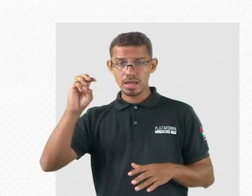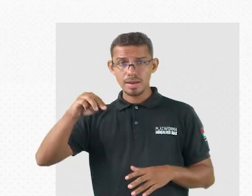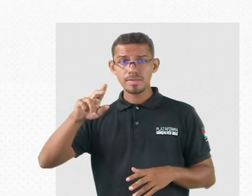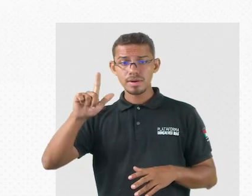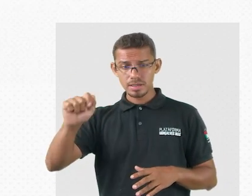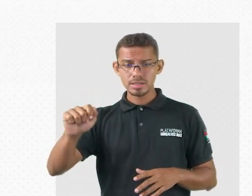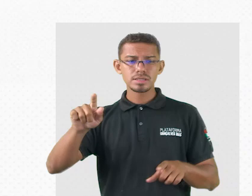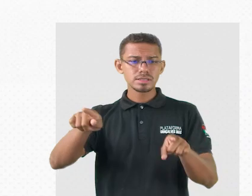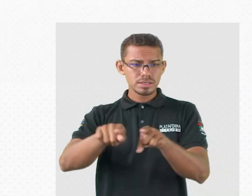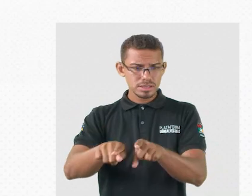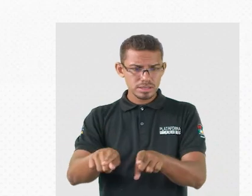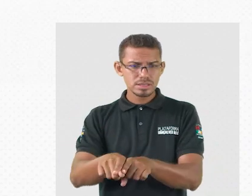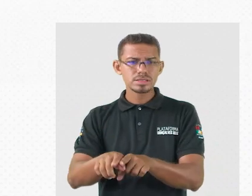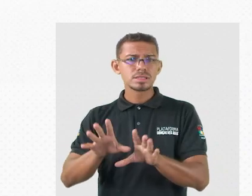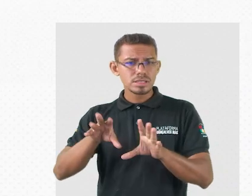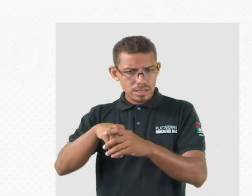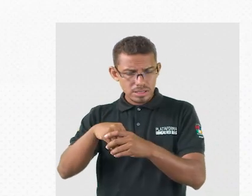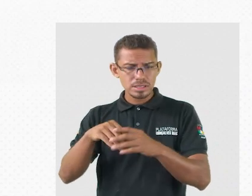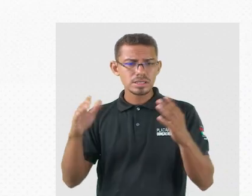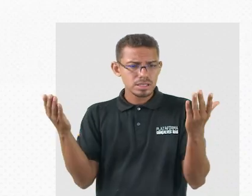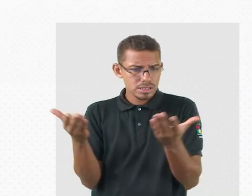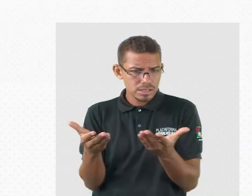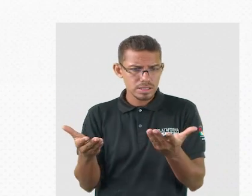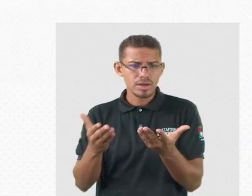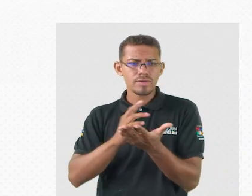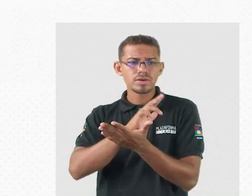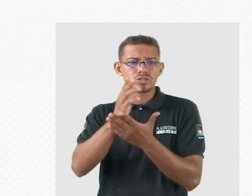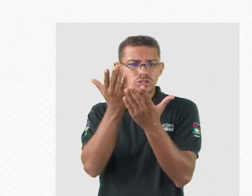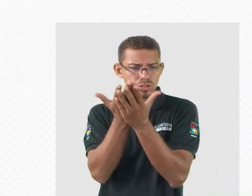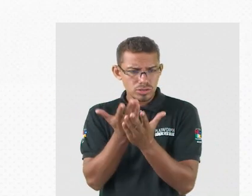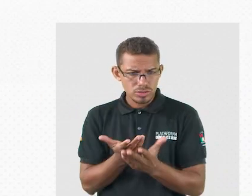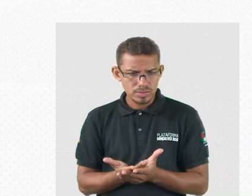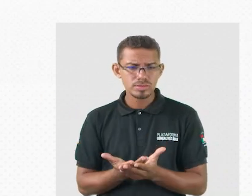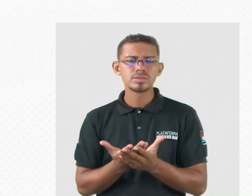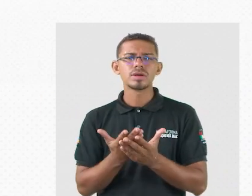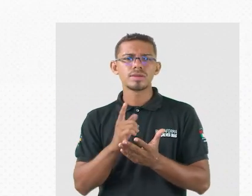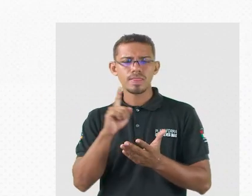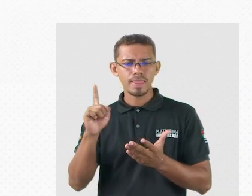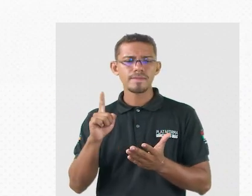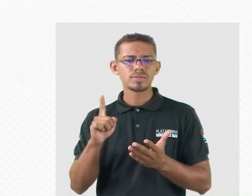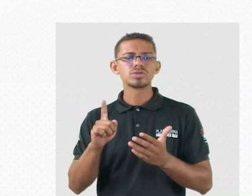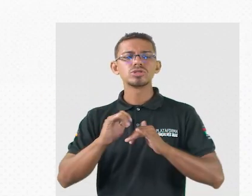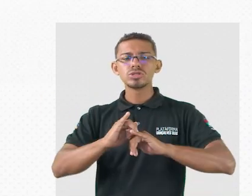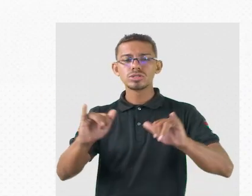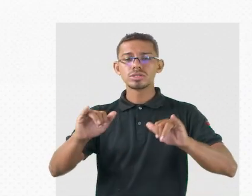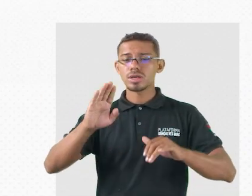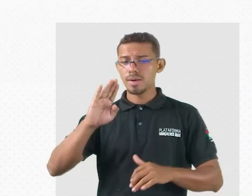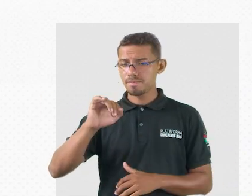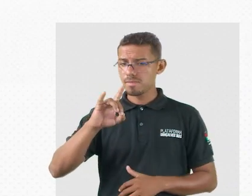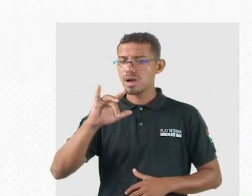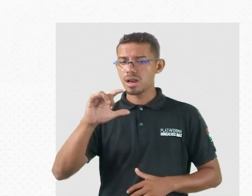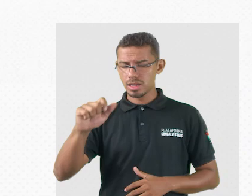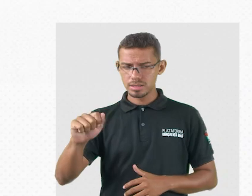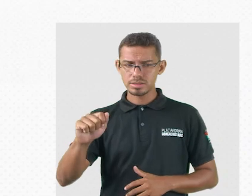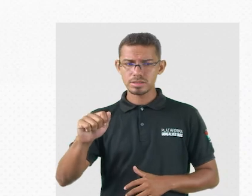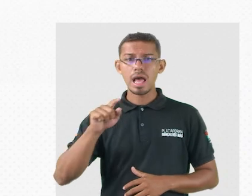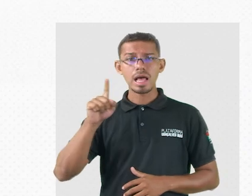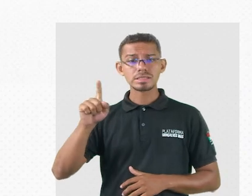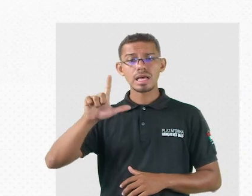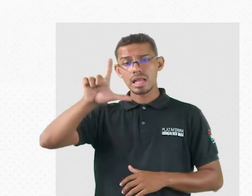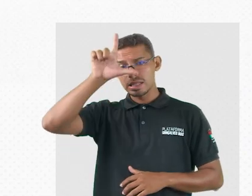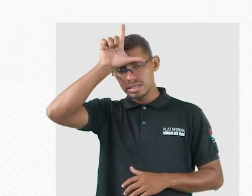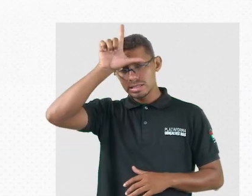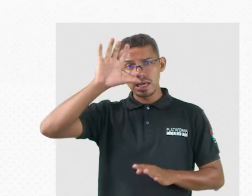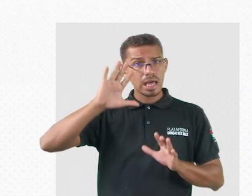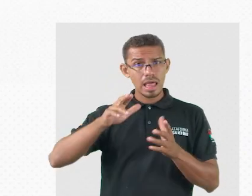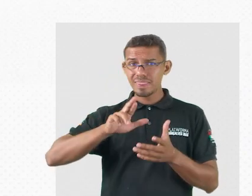ponto também dentro desse cenário. Então, há muito de se estudar, mas há muito também de se dizer sobre a balaiada. Então, essa liderança,